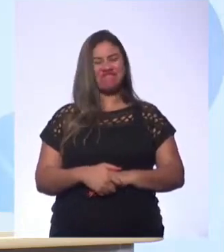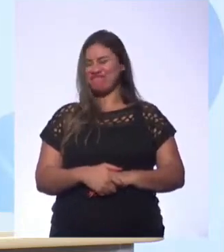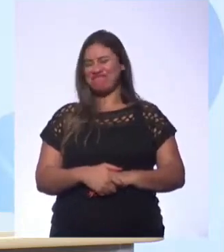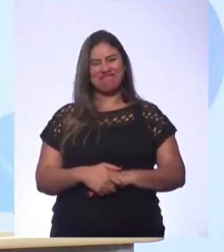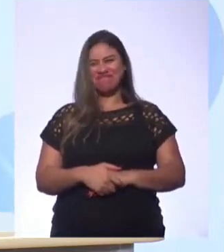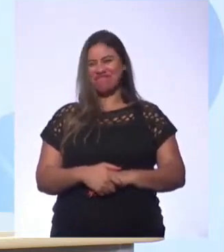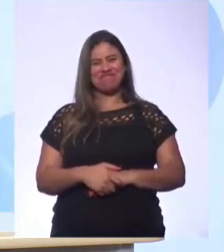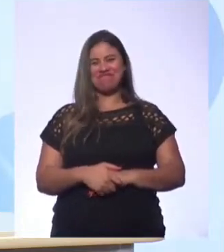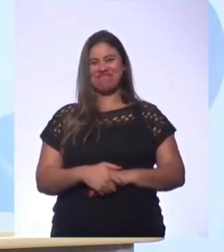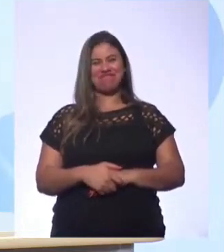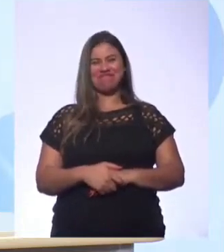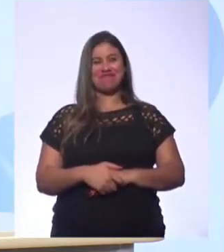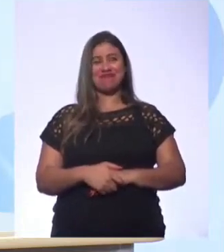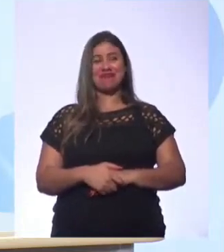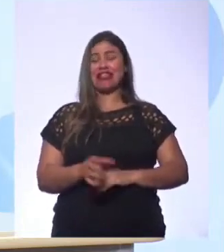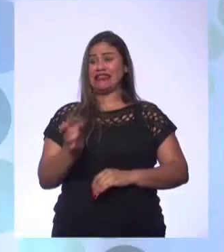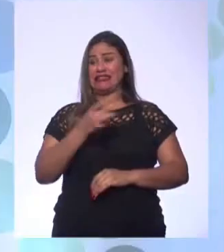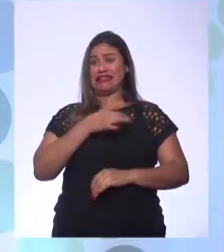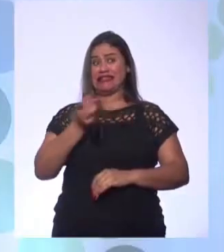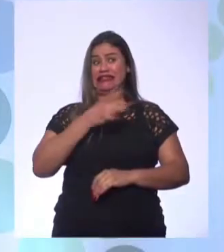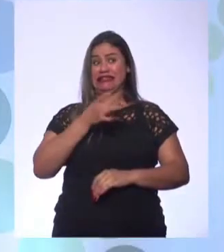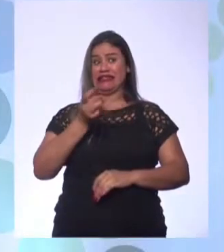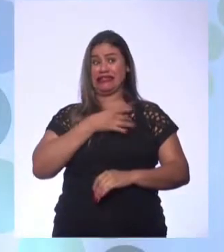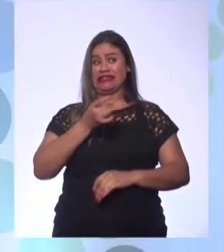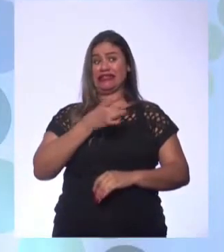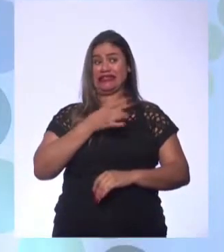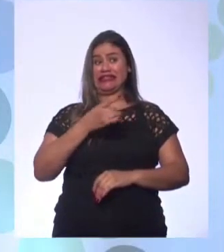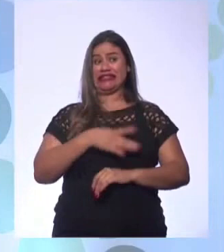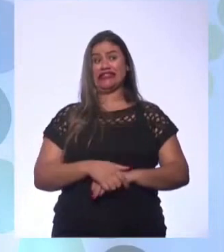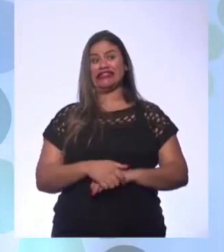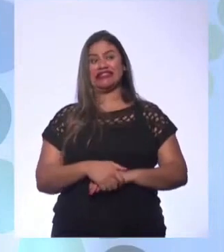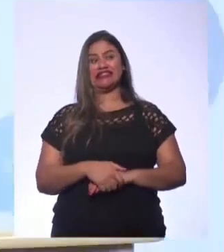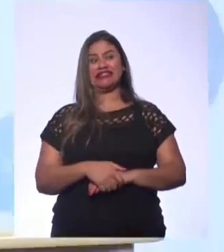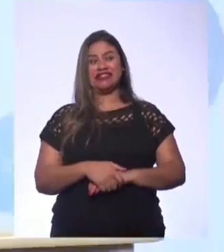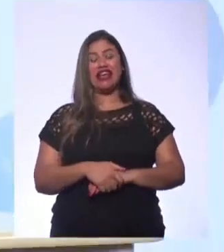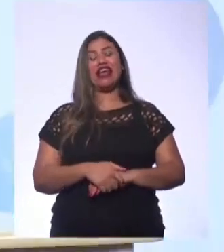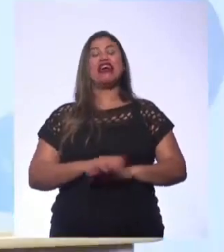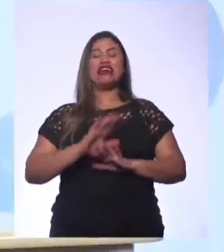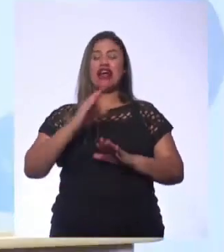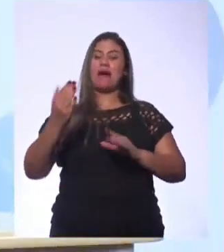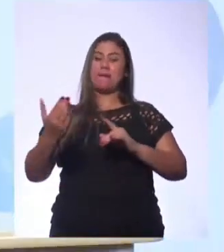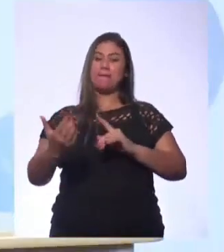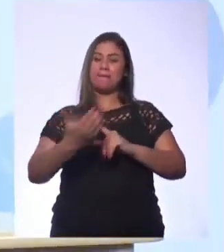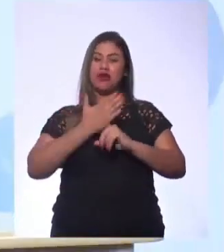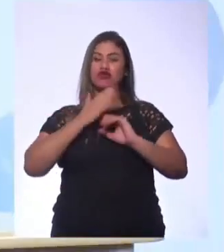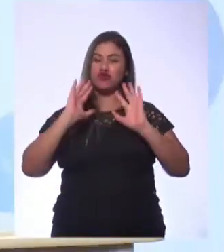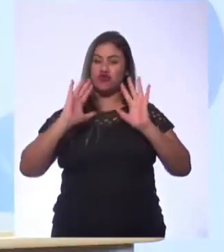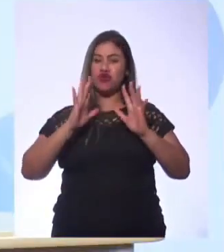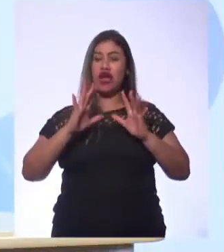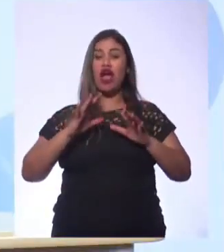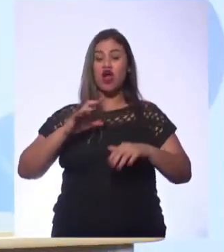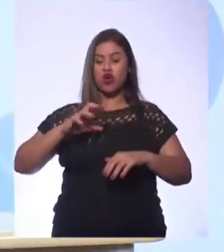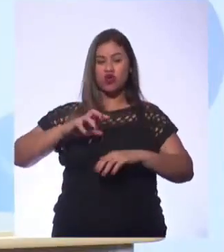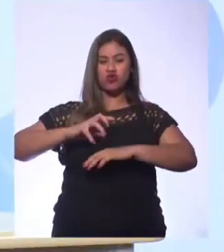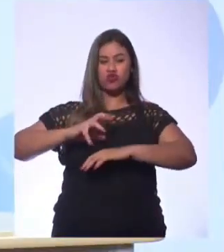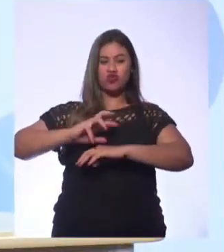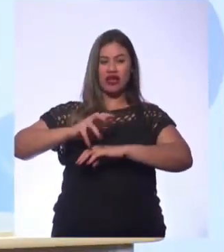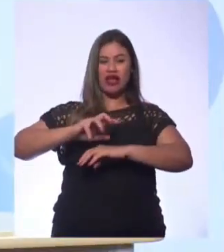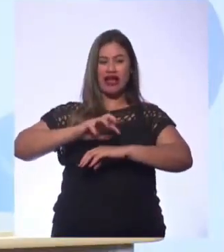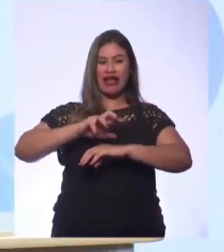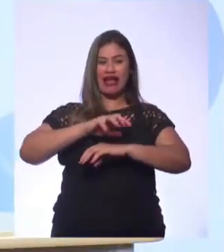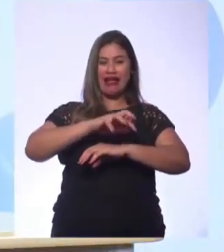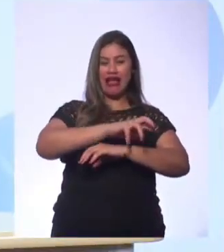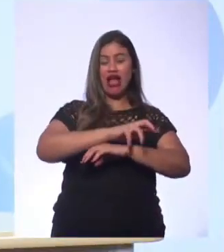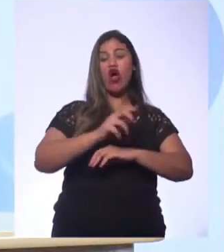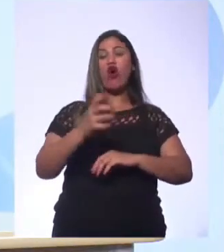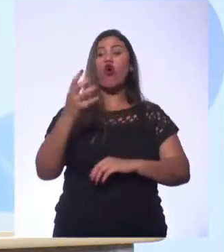Não. Eu tenho muito receio desse tipo de coisa, viu? Aí eu já fui salva por uma vez, que é, eu comi um caranguejo, me fez mal, minha avó foi